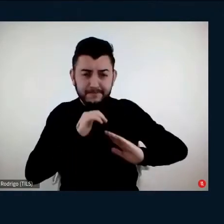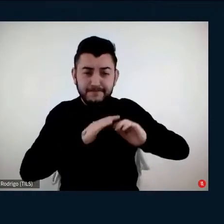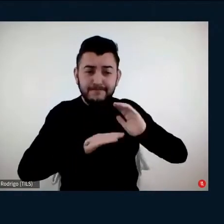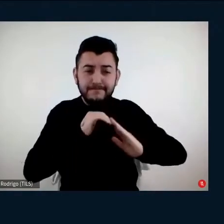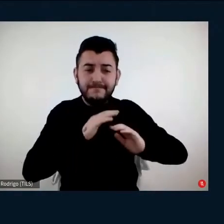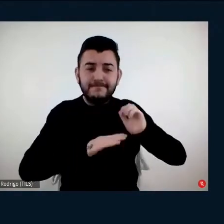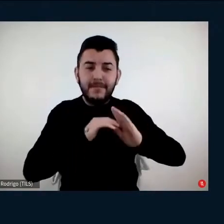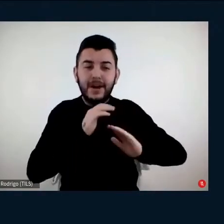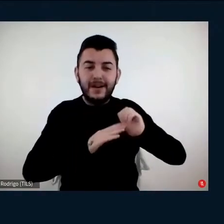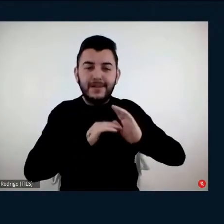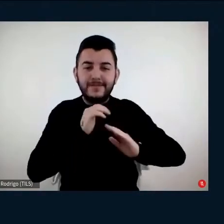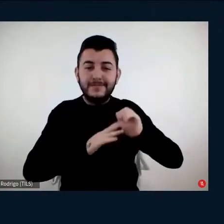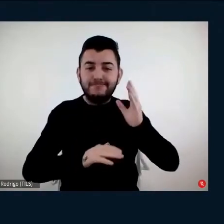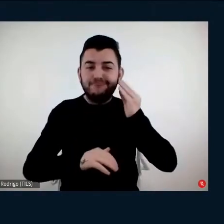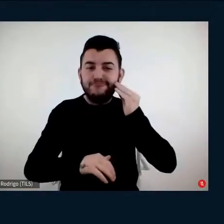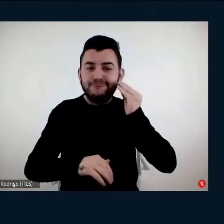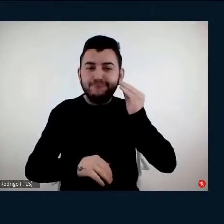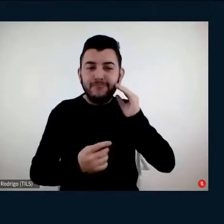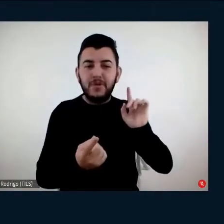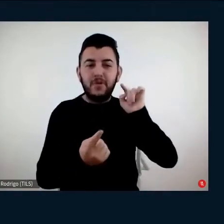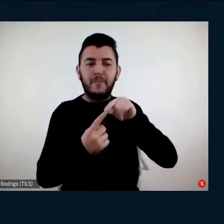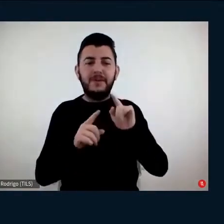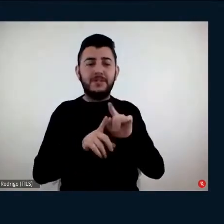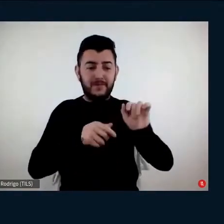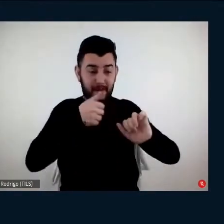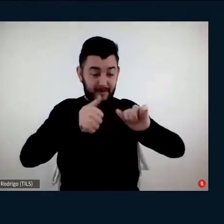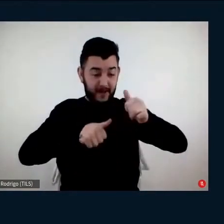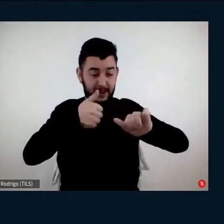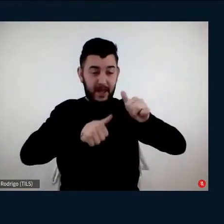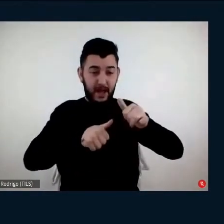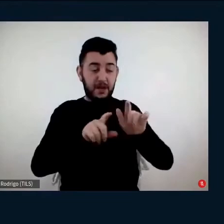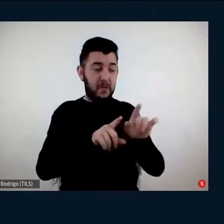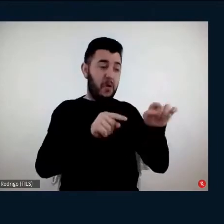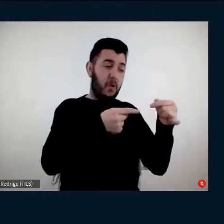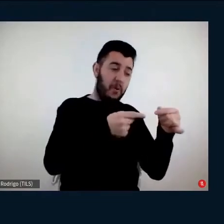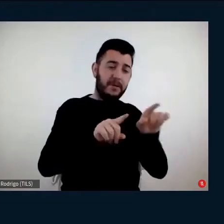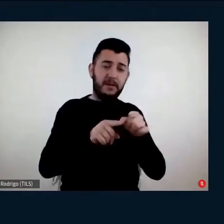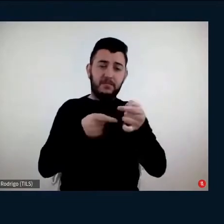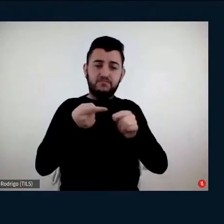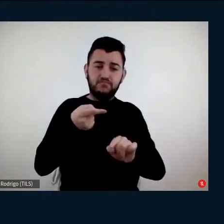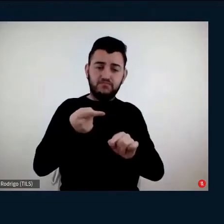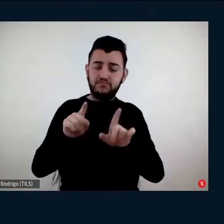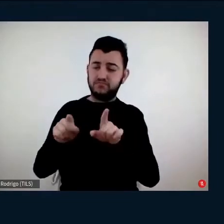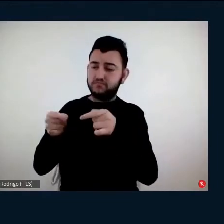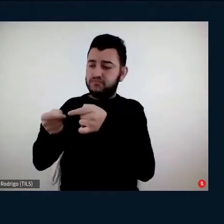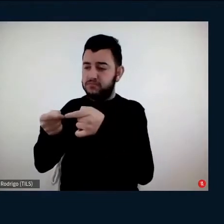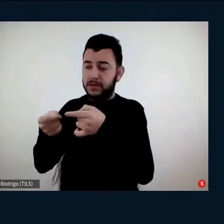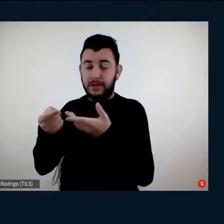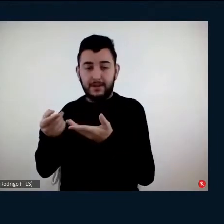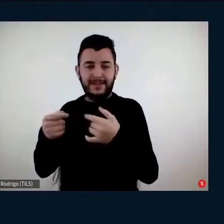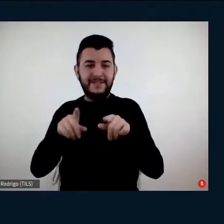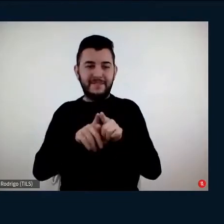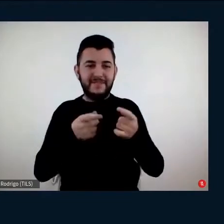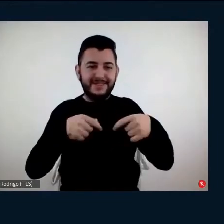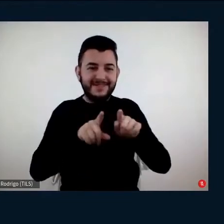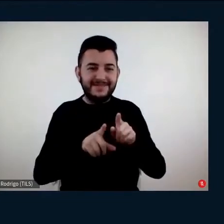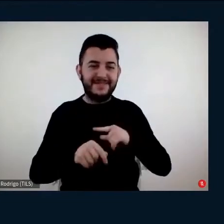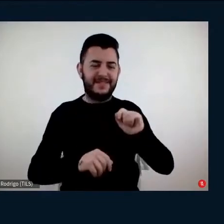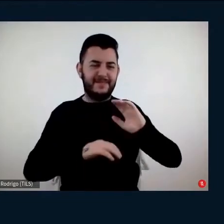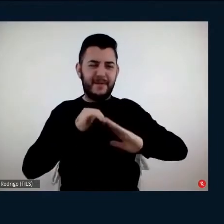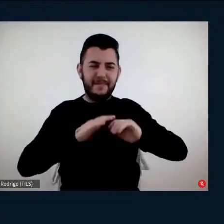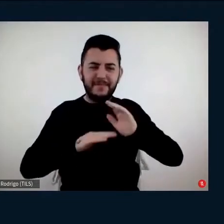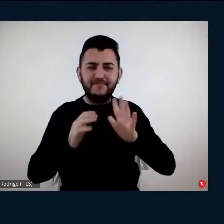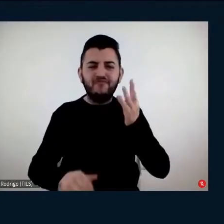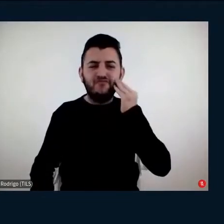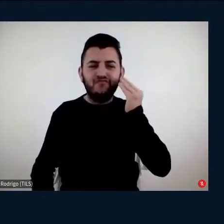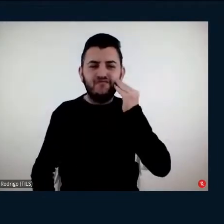pode oferecer uma aplicação e depois avaliar isso, né? Então ela precisa ser aplicada, ela precisa ser avaliada, ela precisa ser